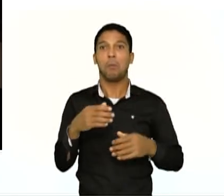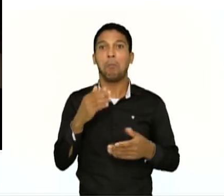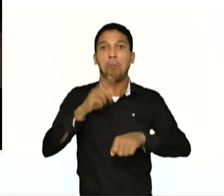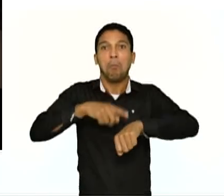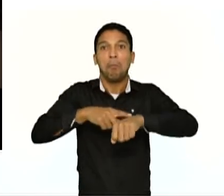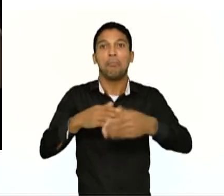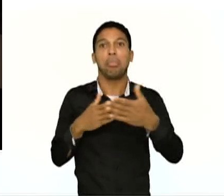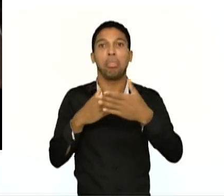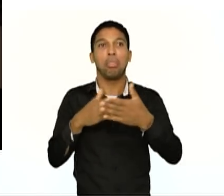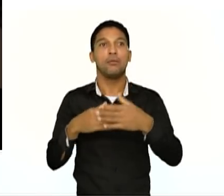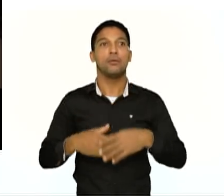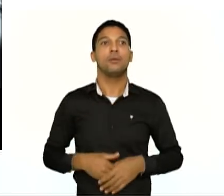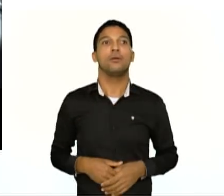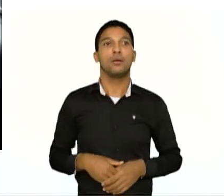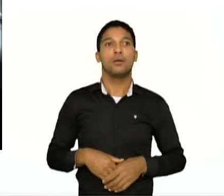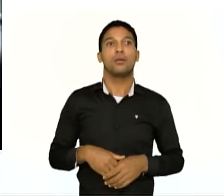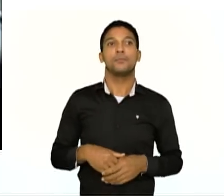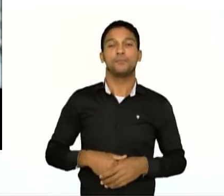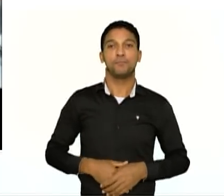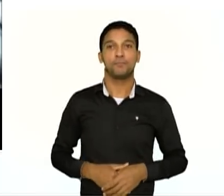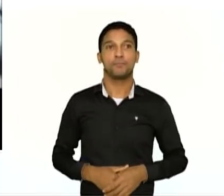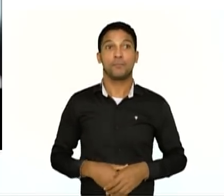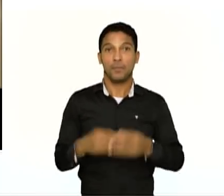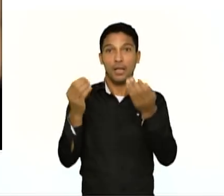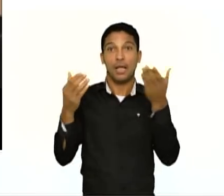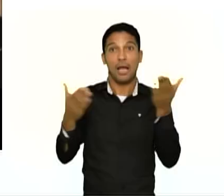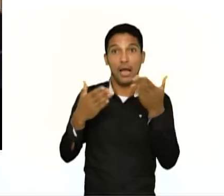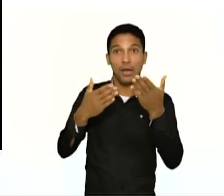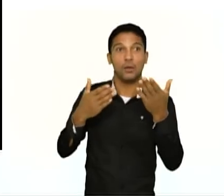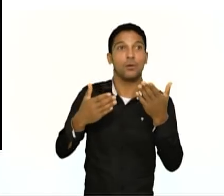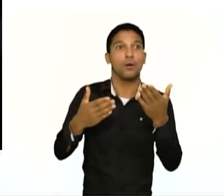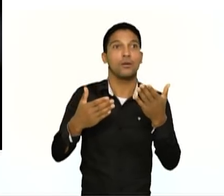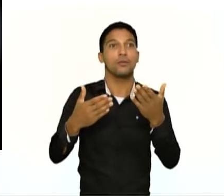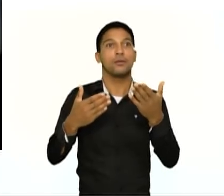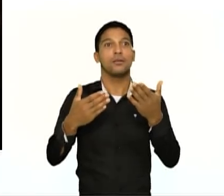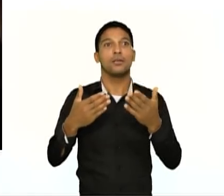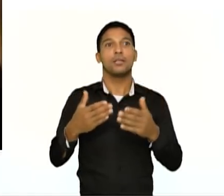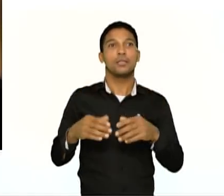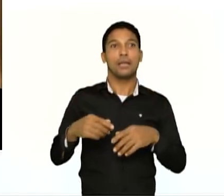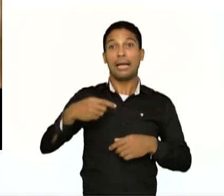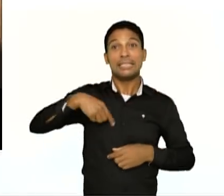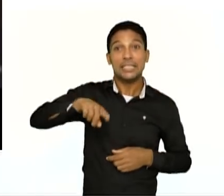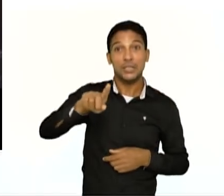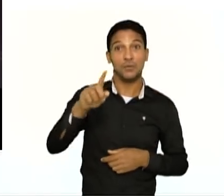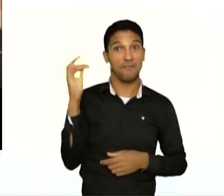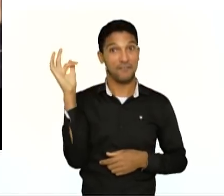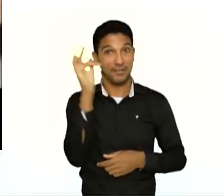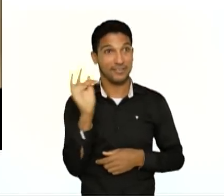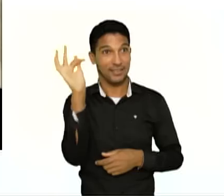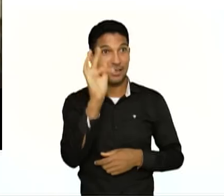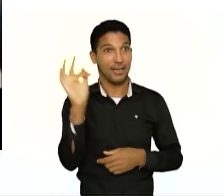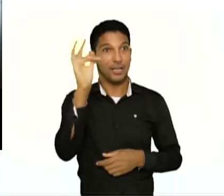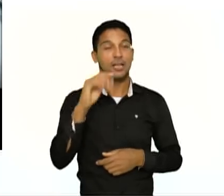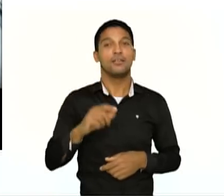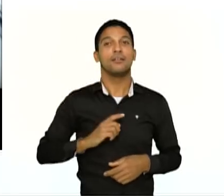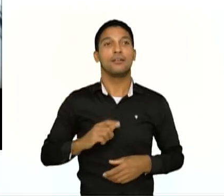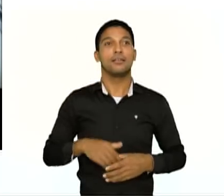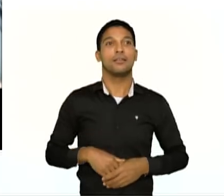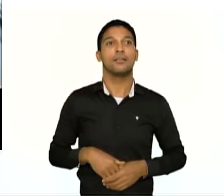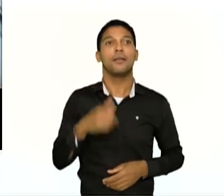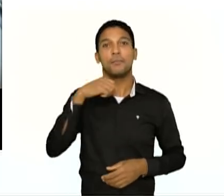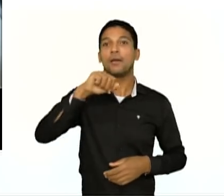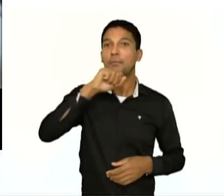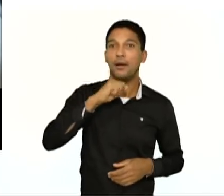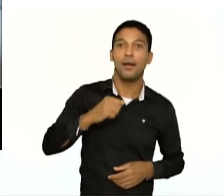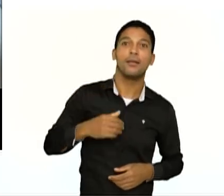estudar aqui e daqui a pouco eu gravo mais pra vocês. Agora já estamos indo. O empadão tá ali, ó, minha avó, minha mãe. Agora eu vou passar